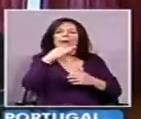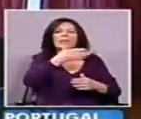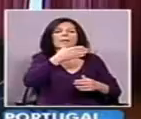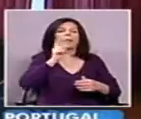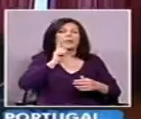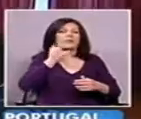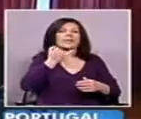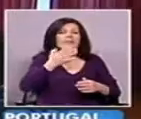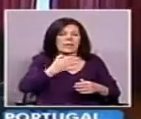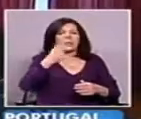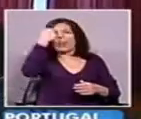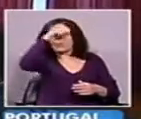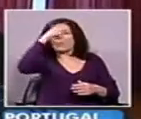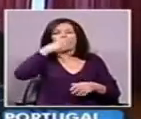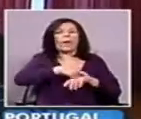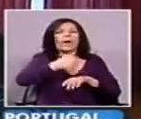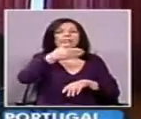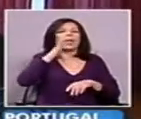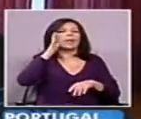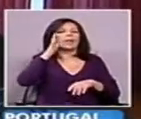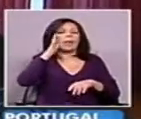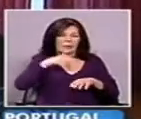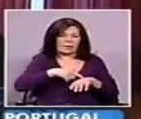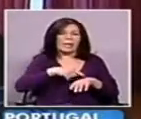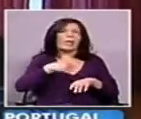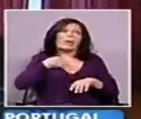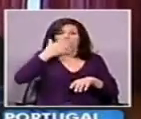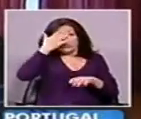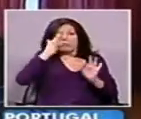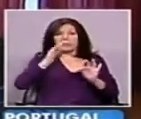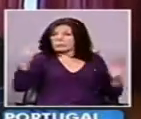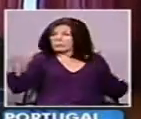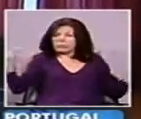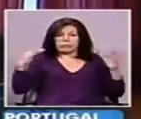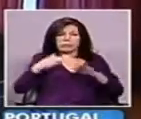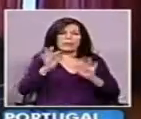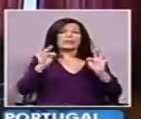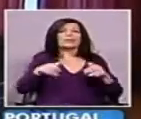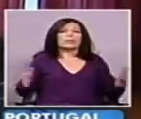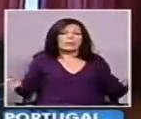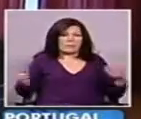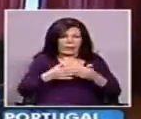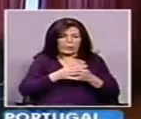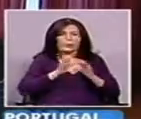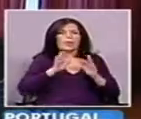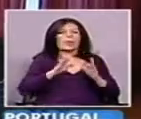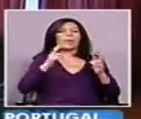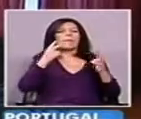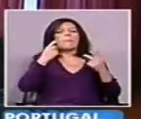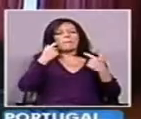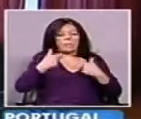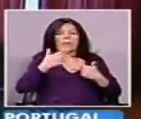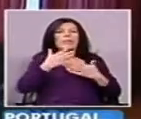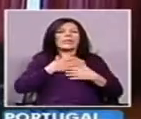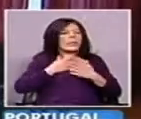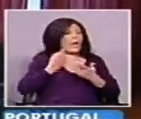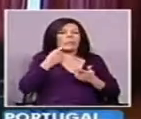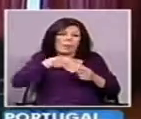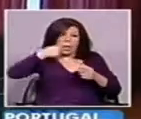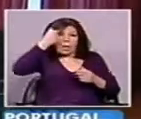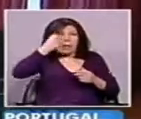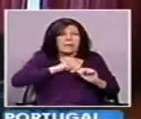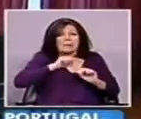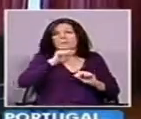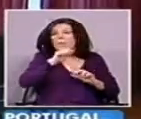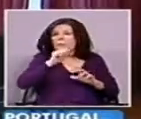6 da tarde. E, efetivamente, nós esperamos que seja um grande fecho e que nos dê uma grande